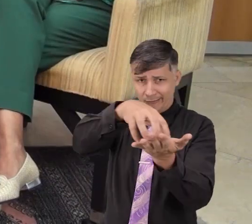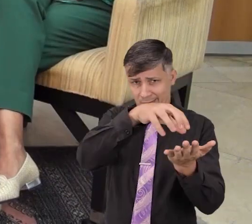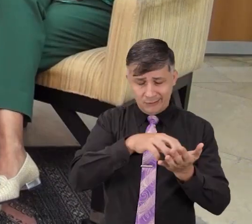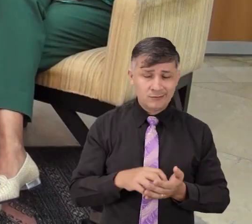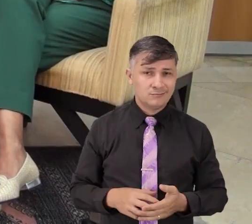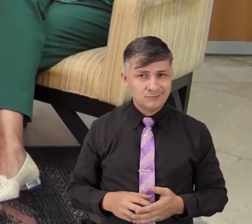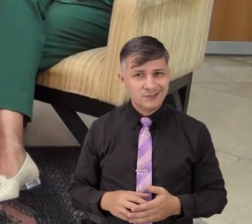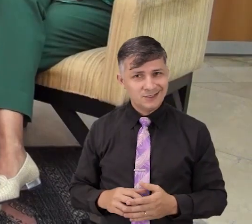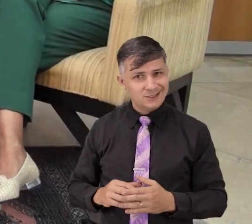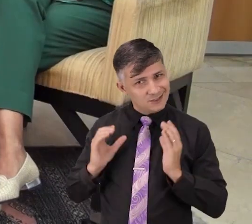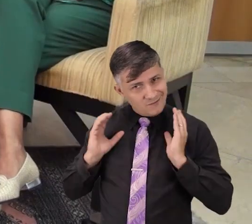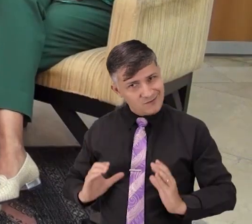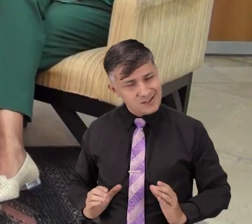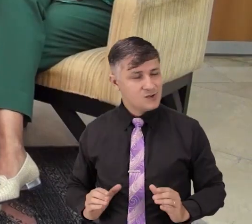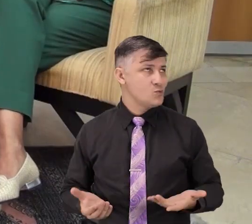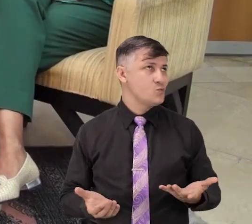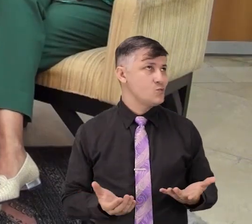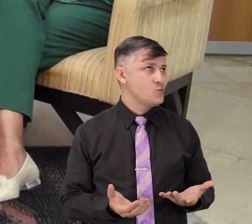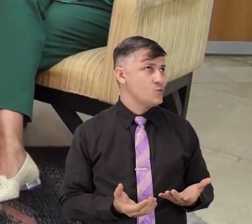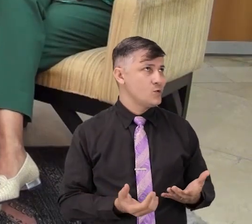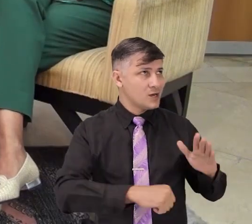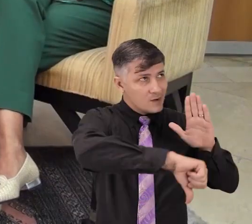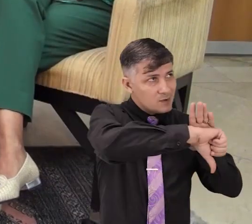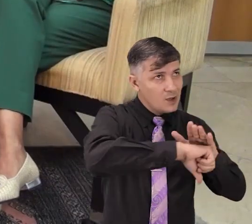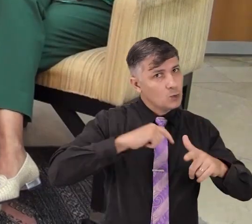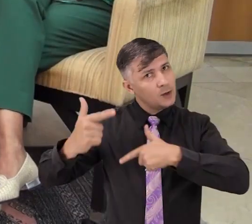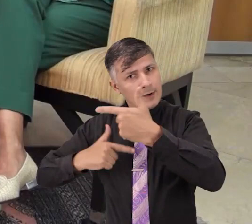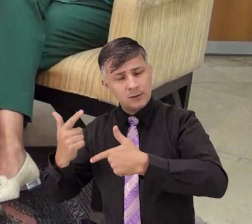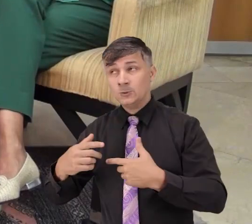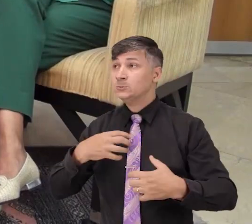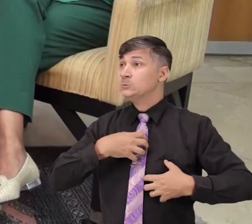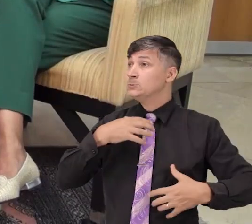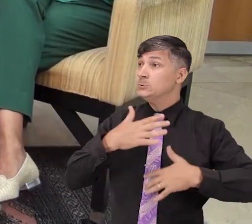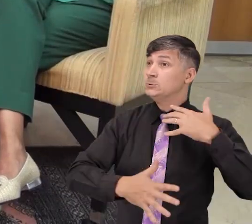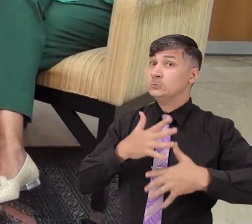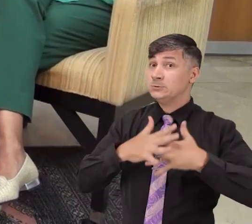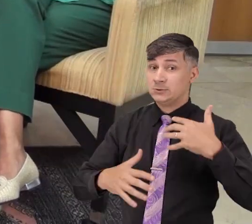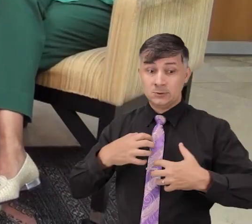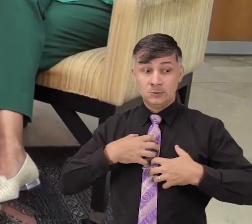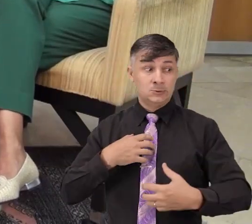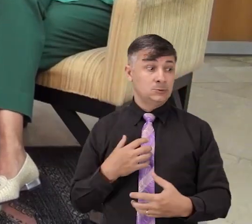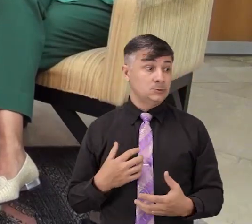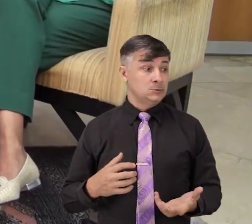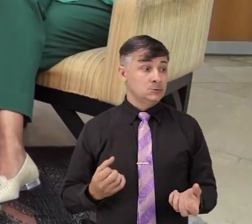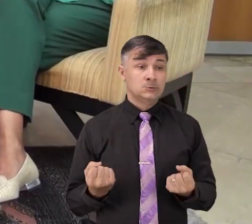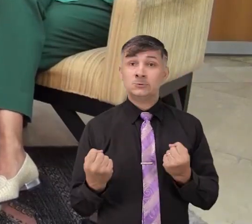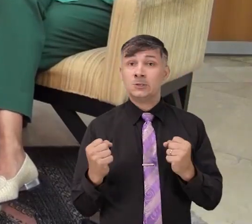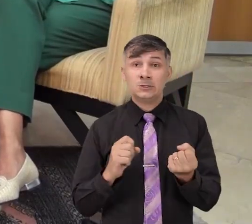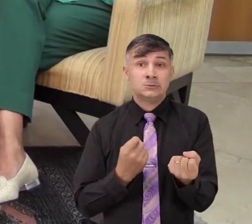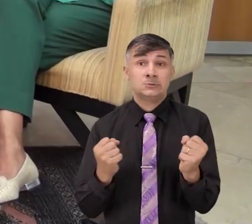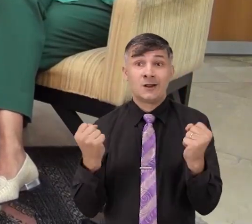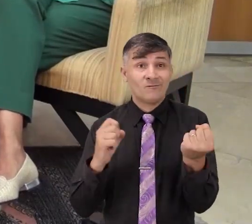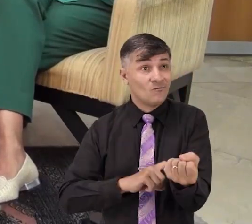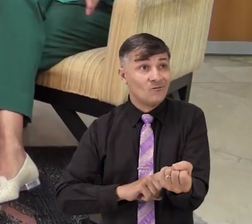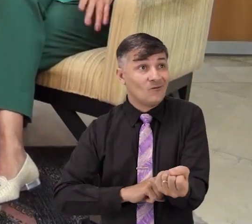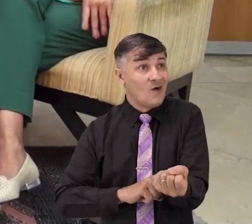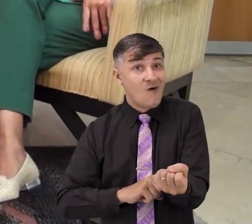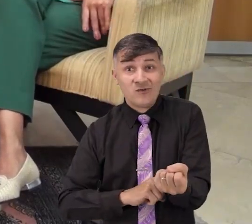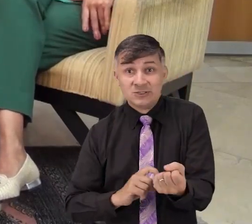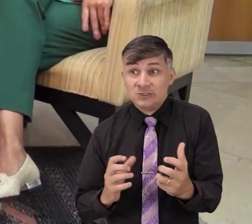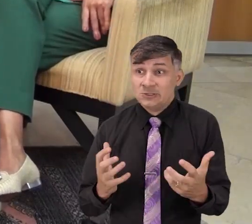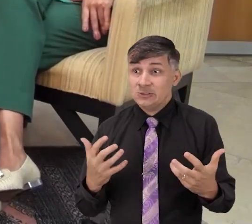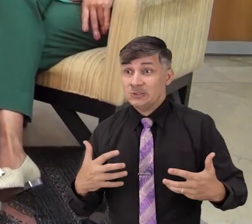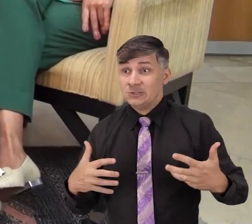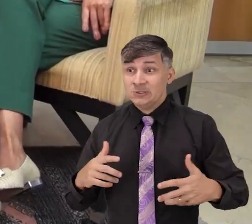um desconforto, né? Isso gera uma insegurança, né? Isso gera um desafio. É um desafio. Agora, imagina